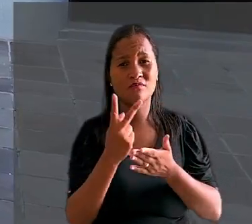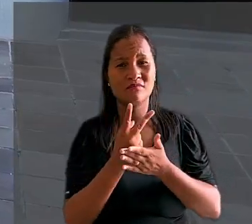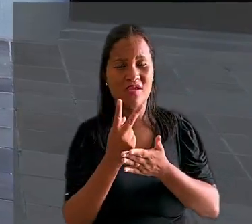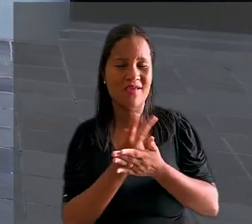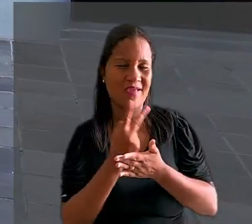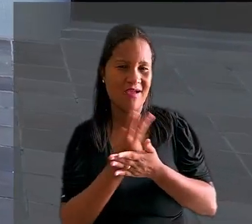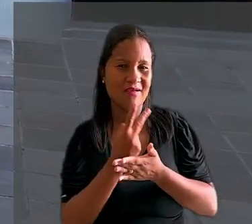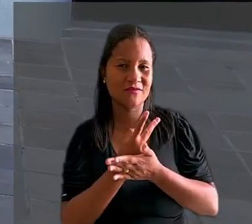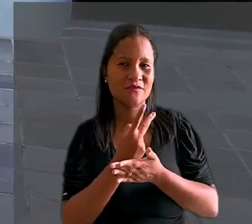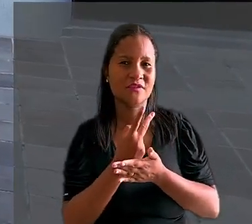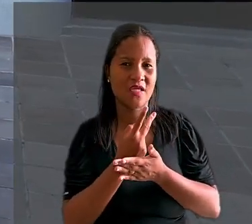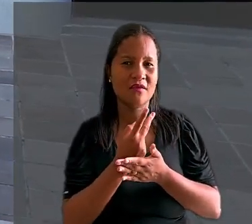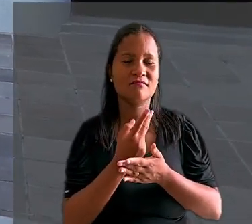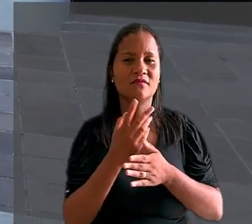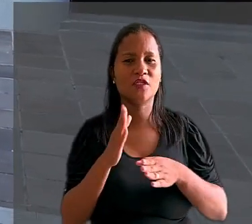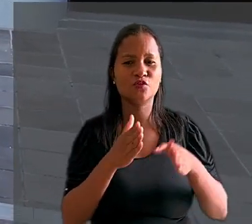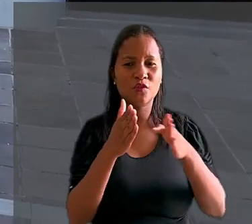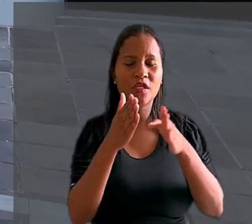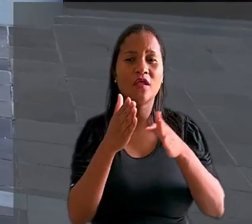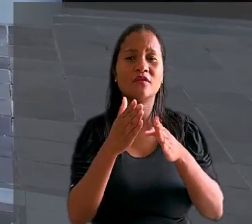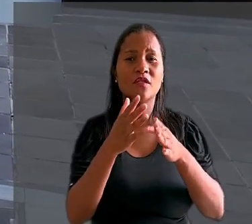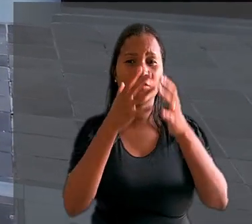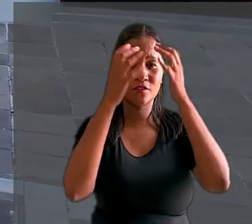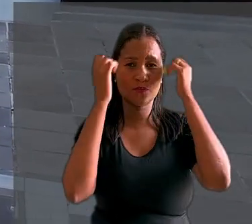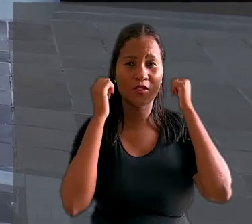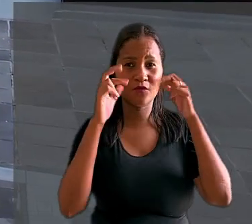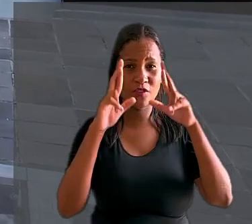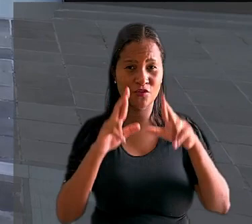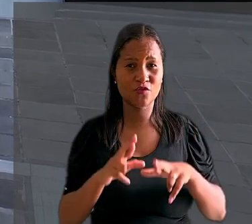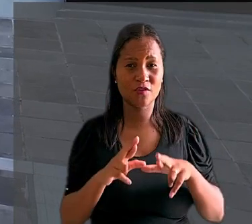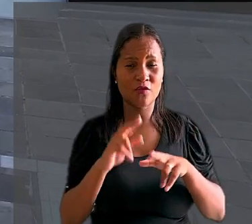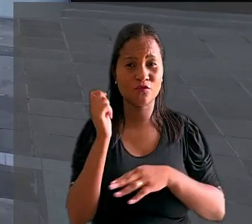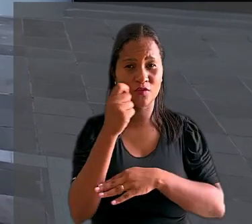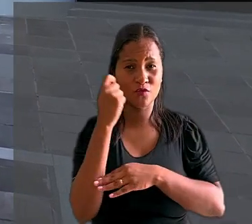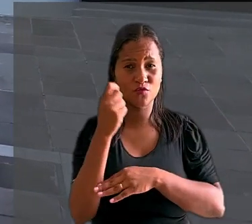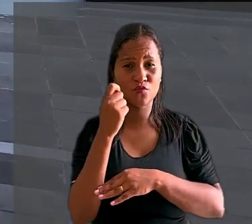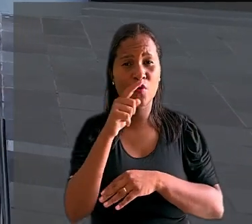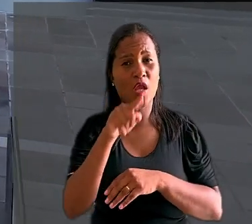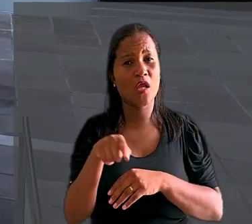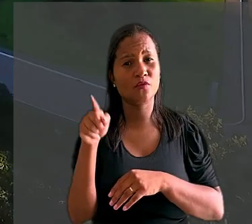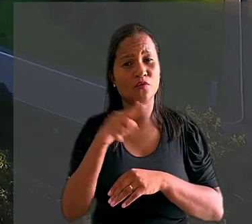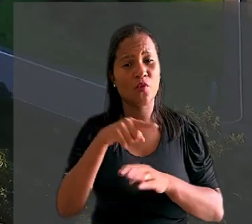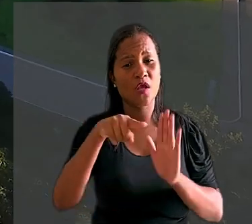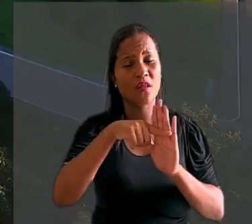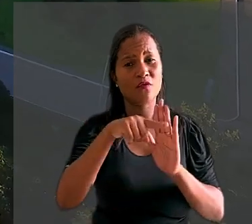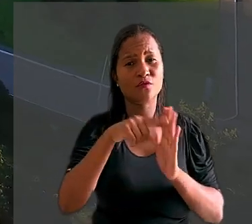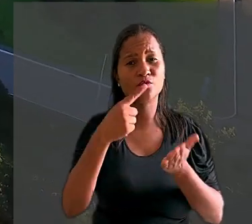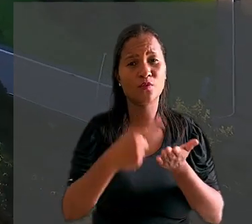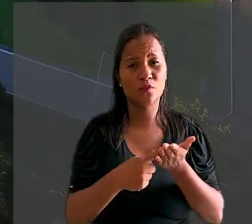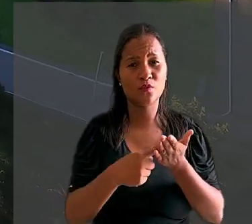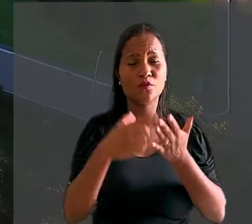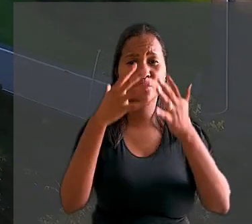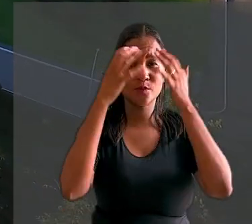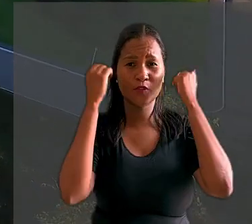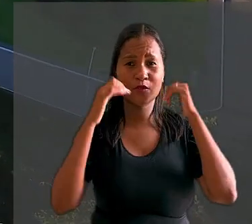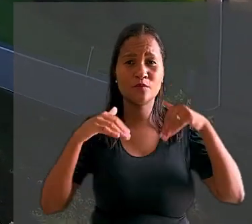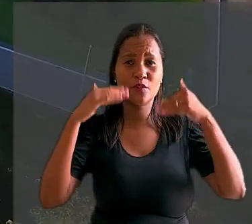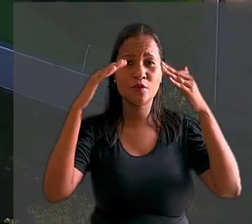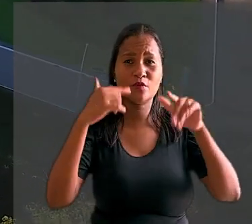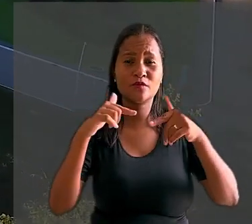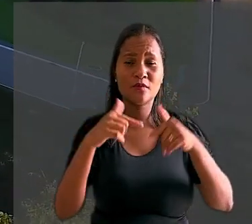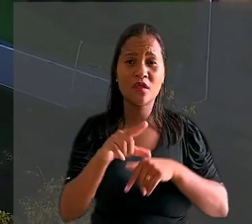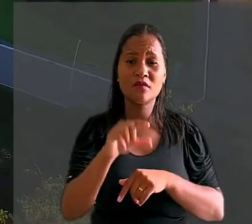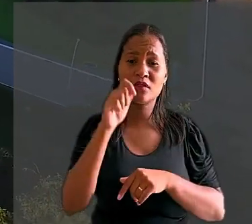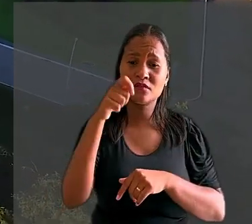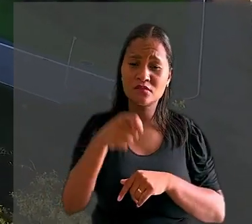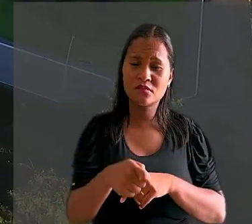Tribunal Regional do Trabalho da 4ª Região no Rio Grande do Sul anulou a cláusula do acordo. No Tribunal Superior do Trabalho, a decisão